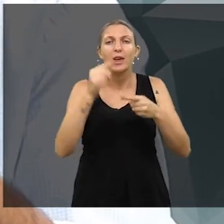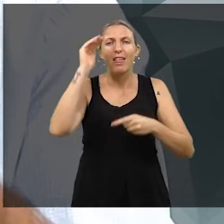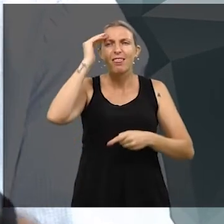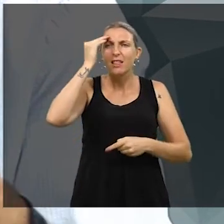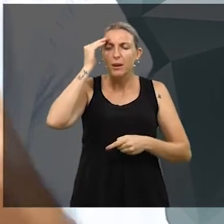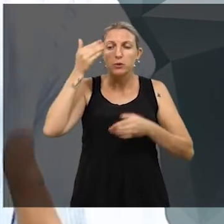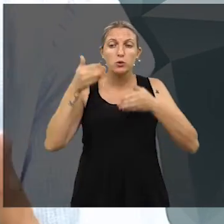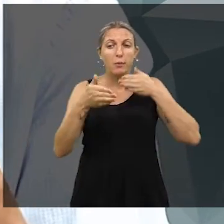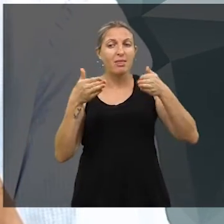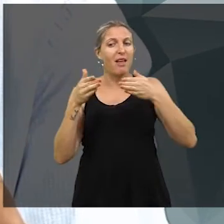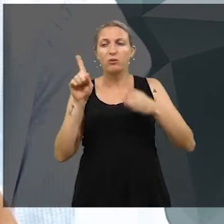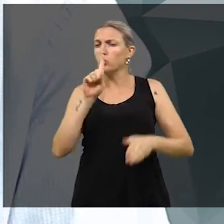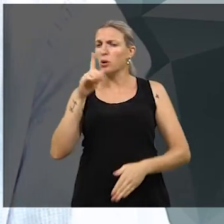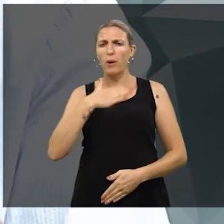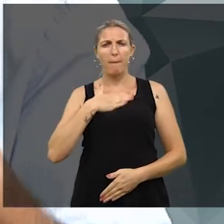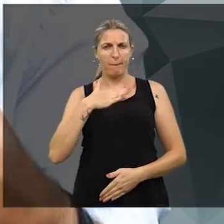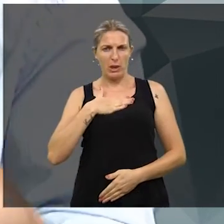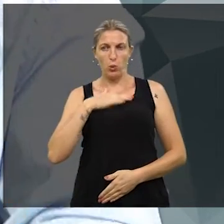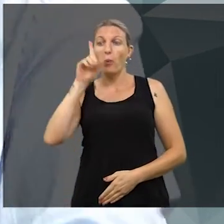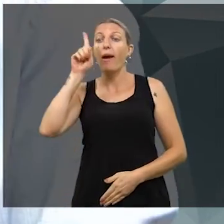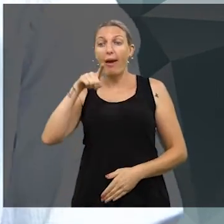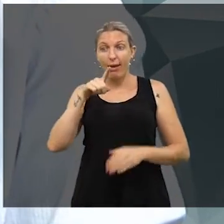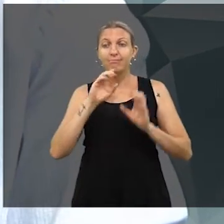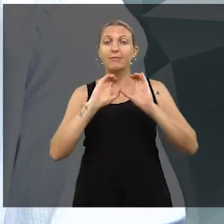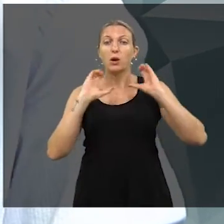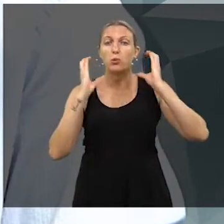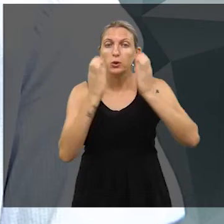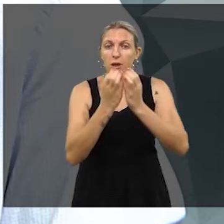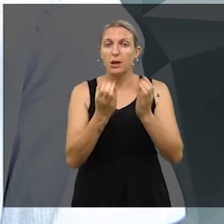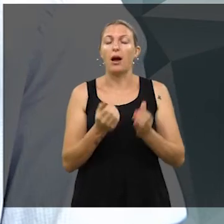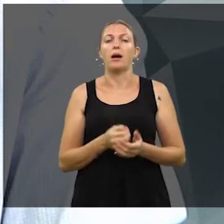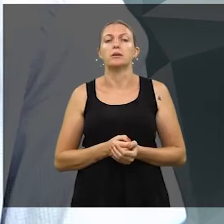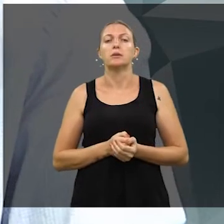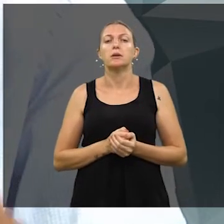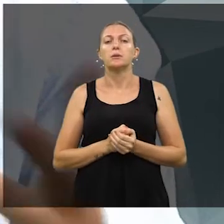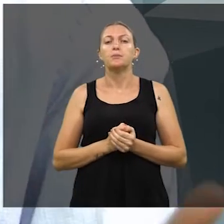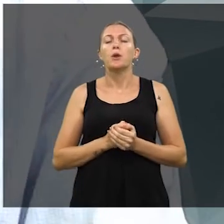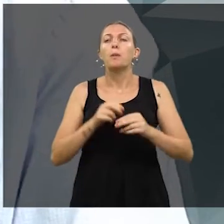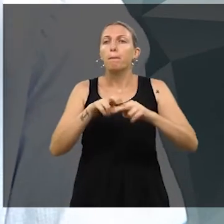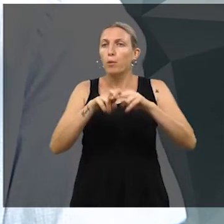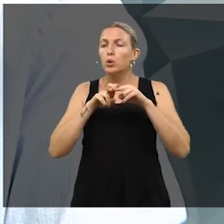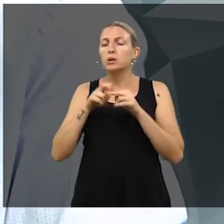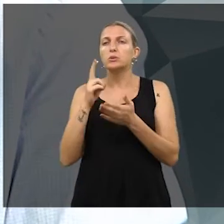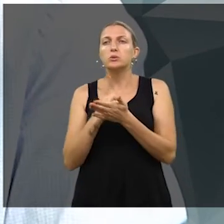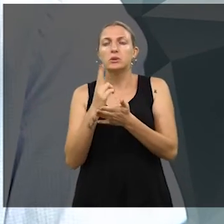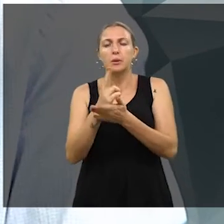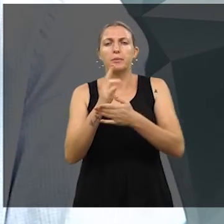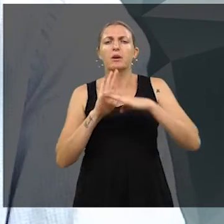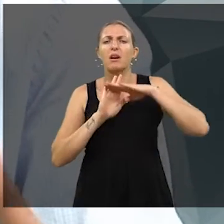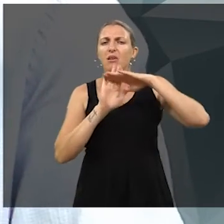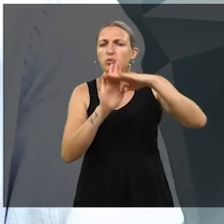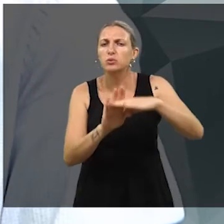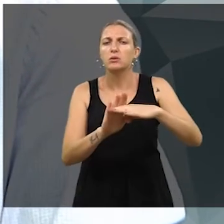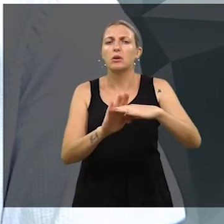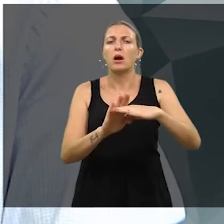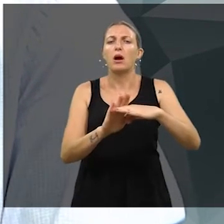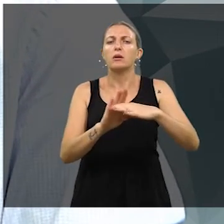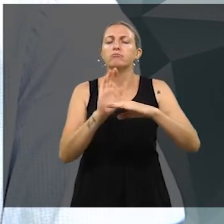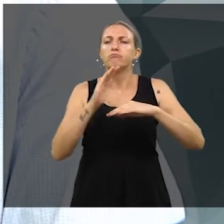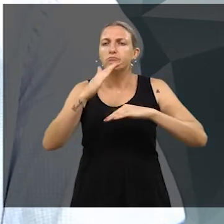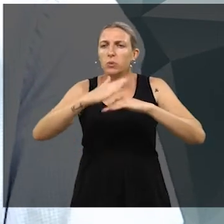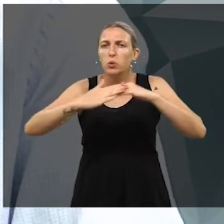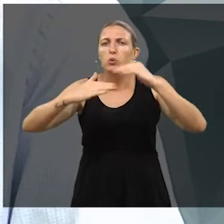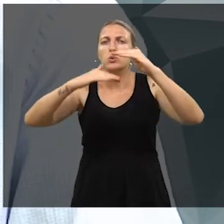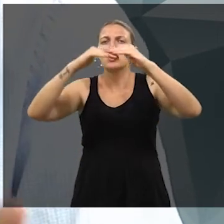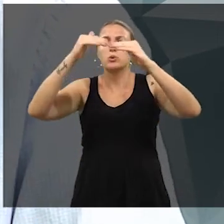do Lucas, o mandato é da comunidade e por isso a gente está sempre à disposição para ajudar a construir então essa importante cidade